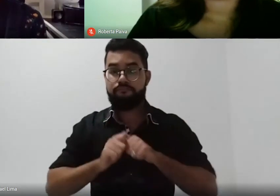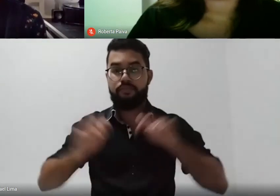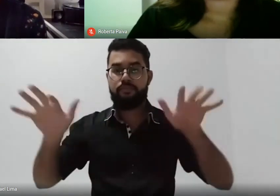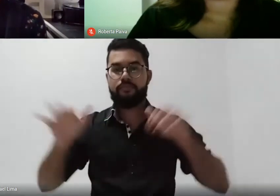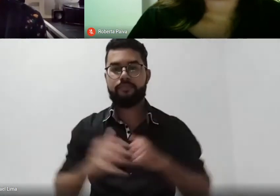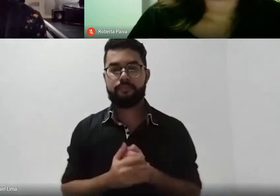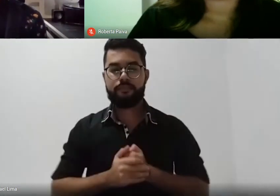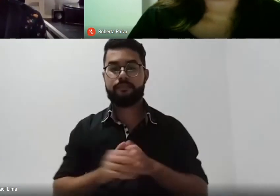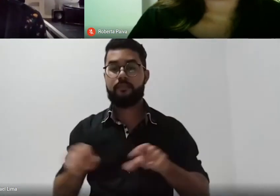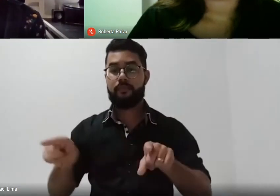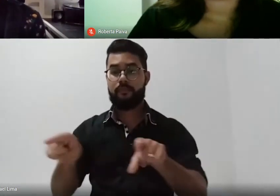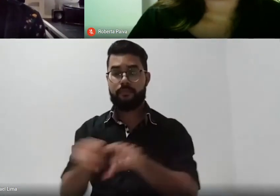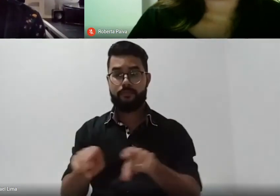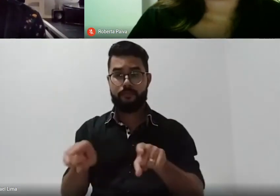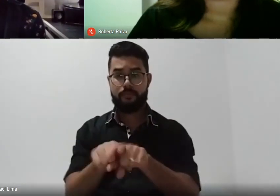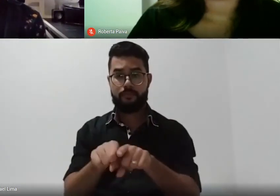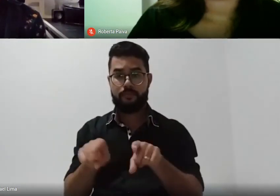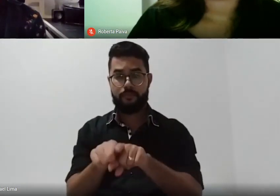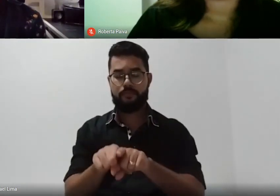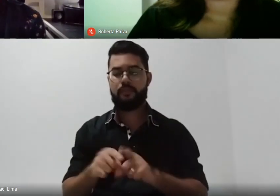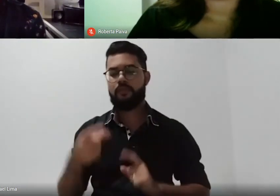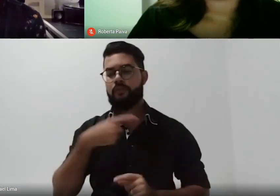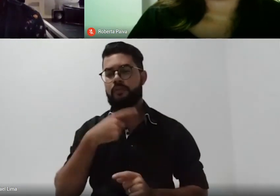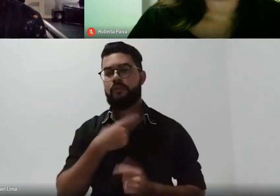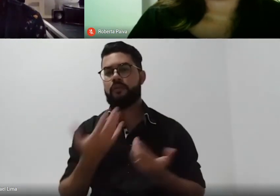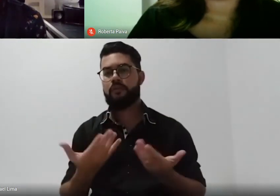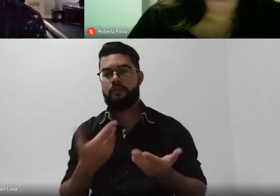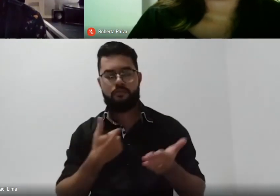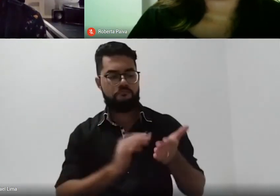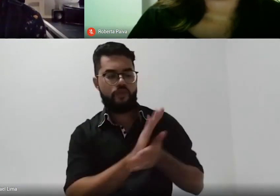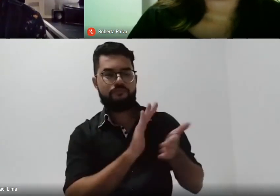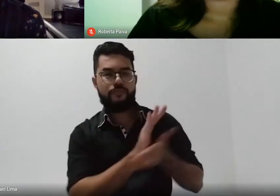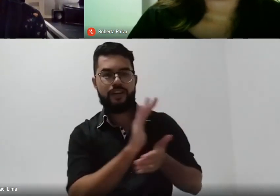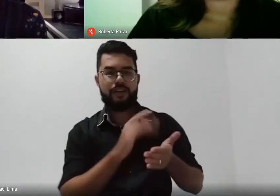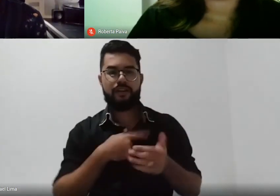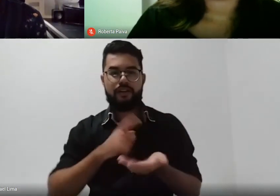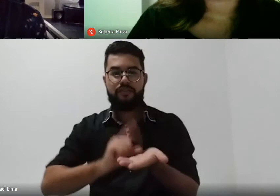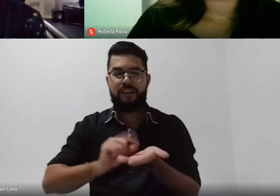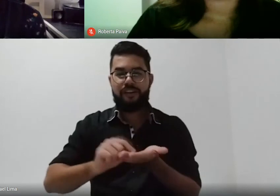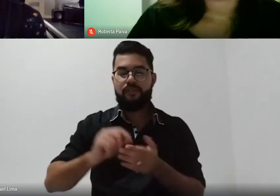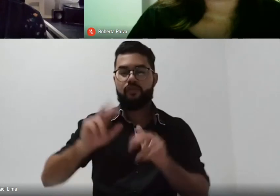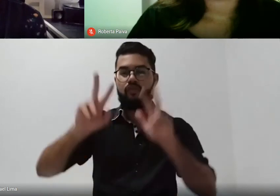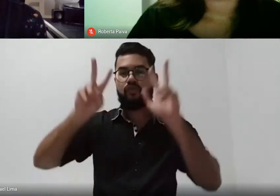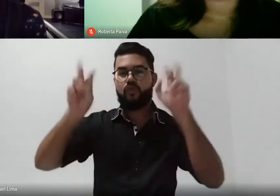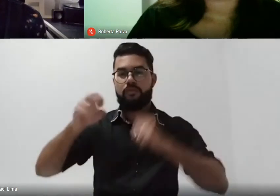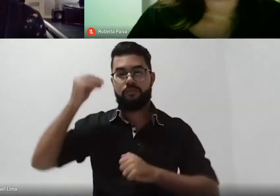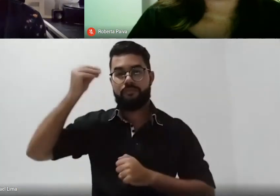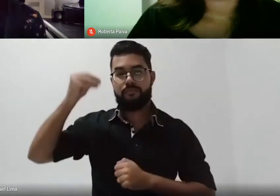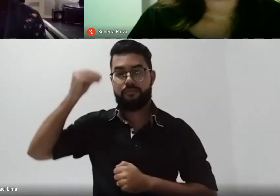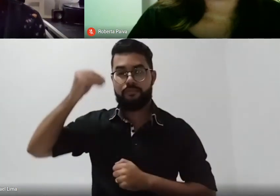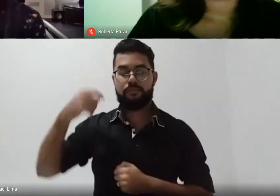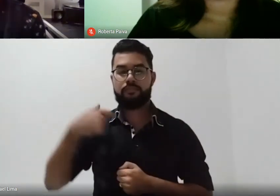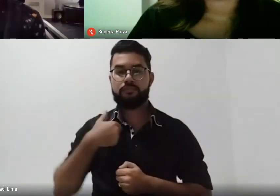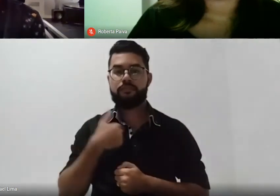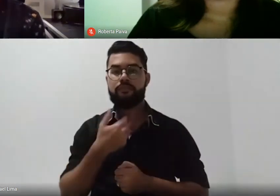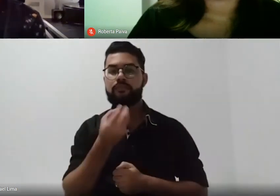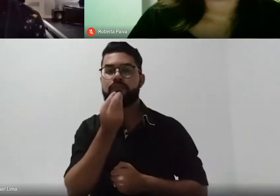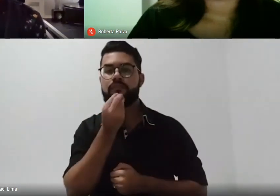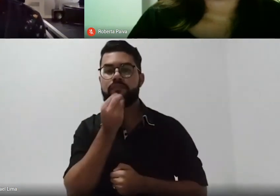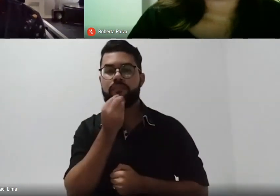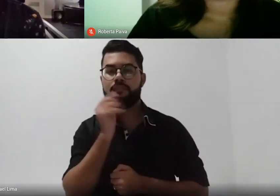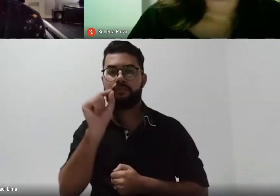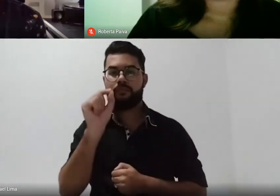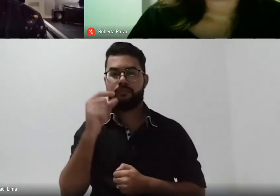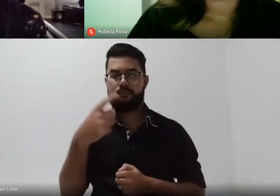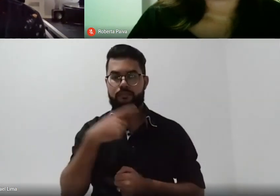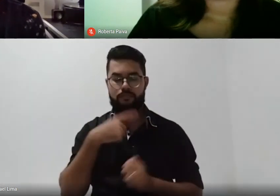além da intenção de ser publicar um artigo sobre essa experiência, eu pretendo doar, né, os modelos